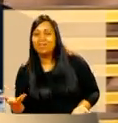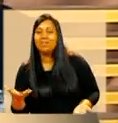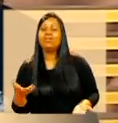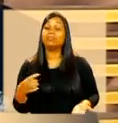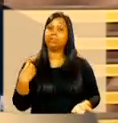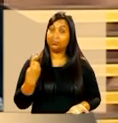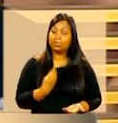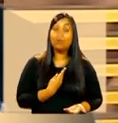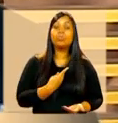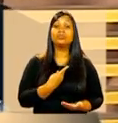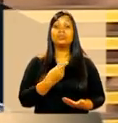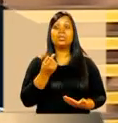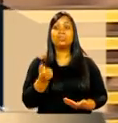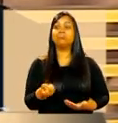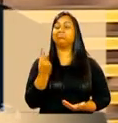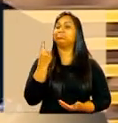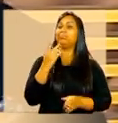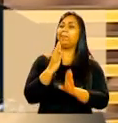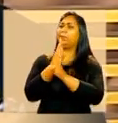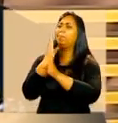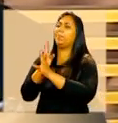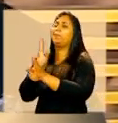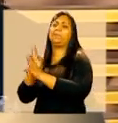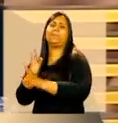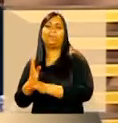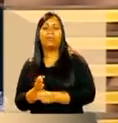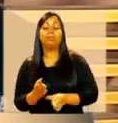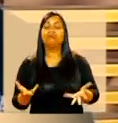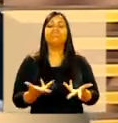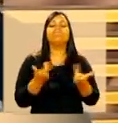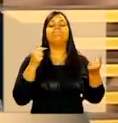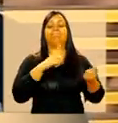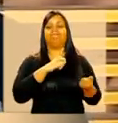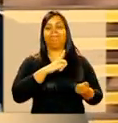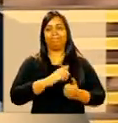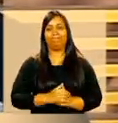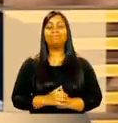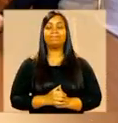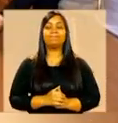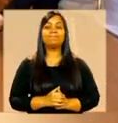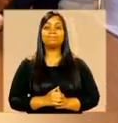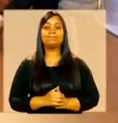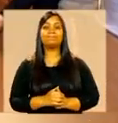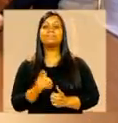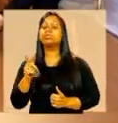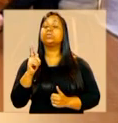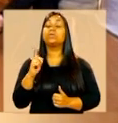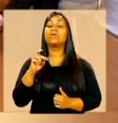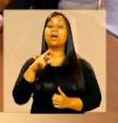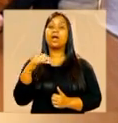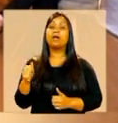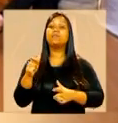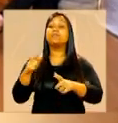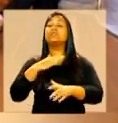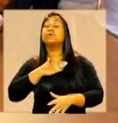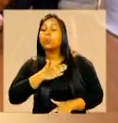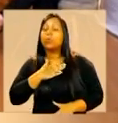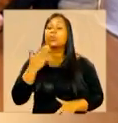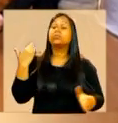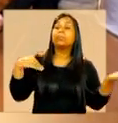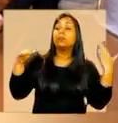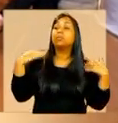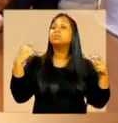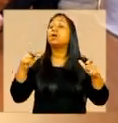a gente, às vezes, ter que descobrir isso é maravilhoso. Muito bacana. Carla, e no seu caso, para onde é que você gosta de